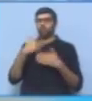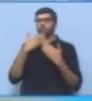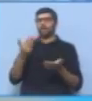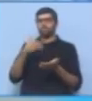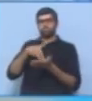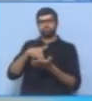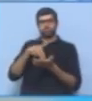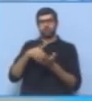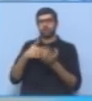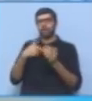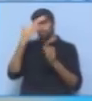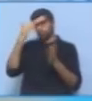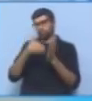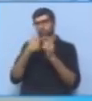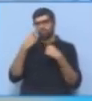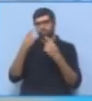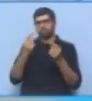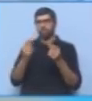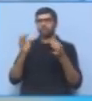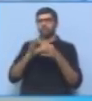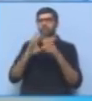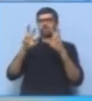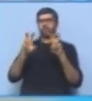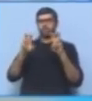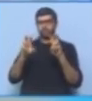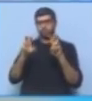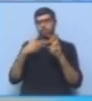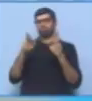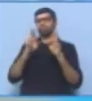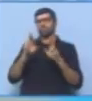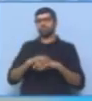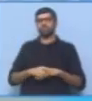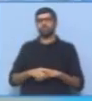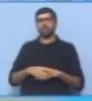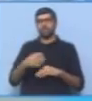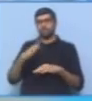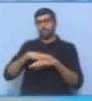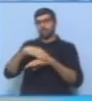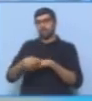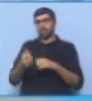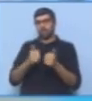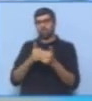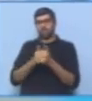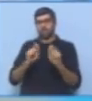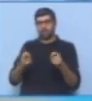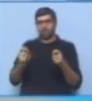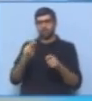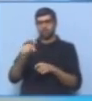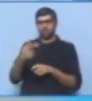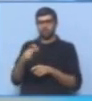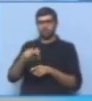apresentar as conclusões sobre este tema da esperança. Mais logo, acompanhe-nos na rádio, na